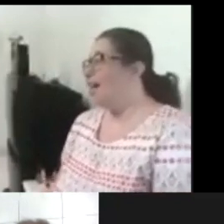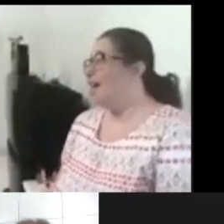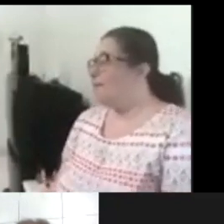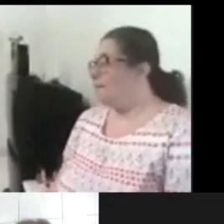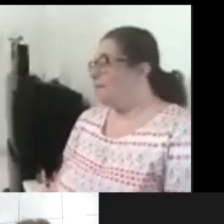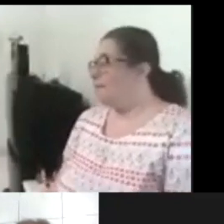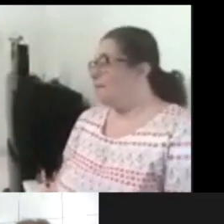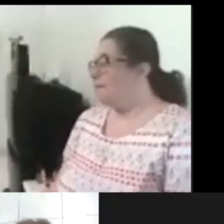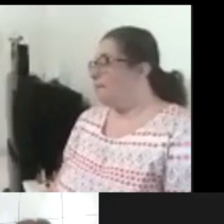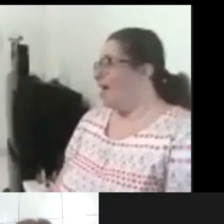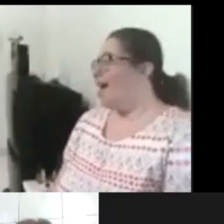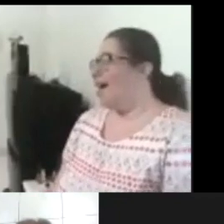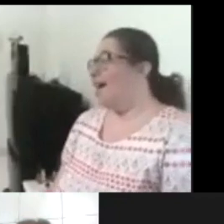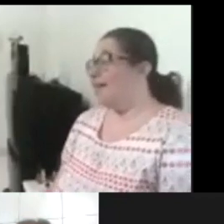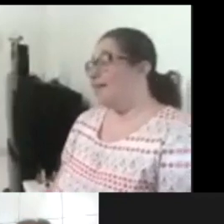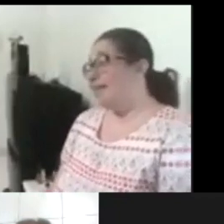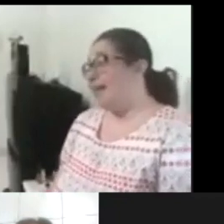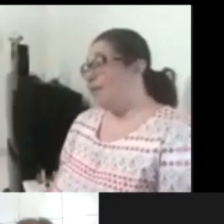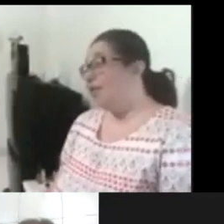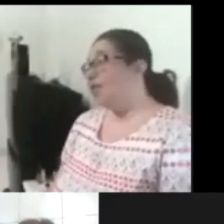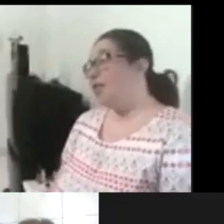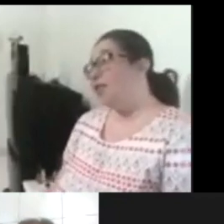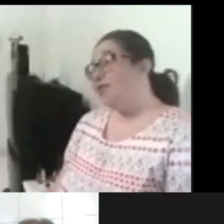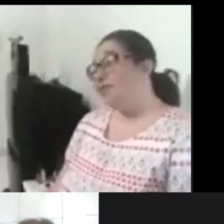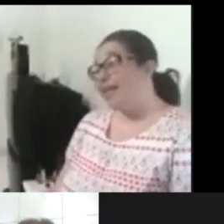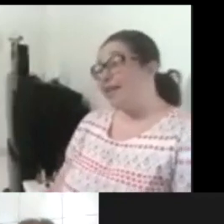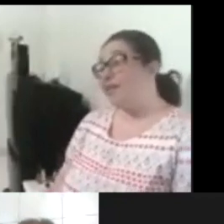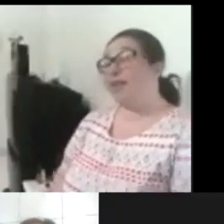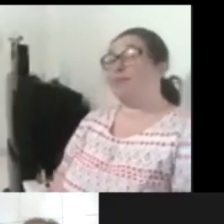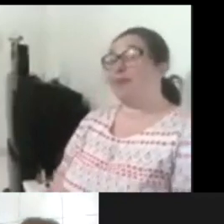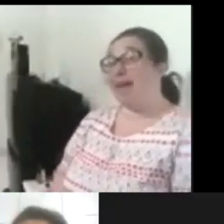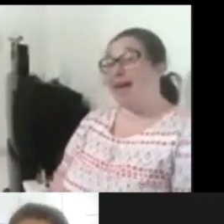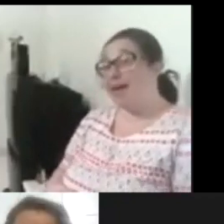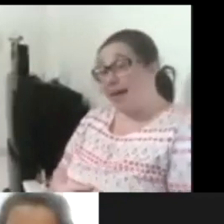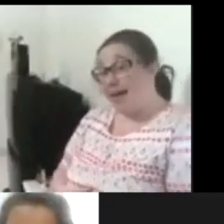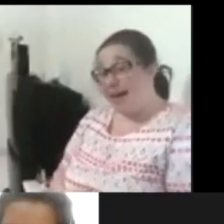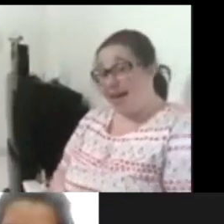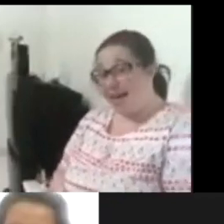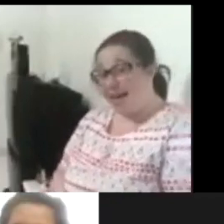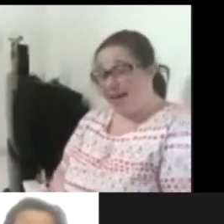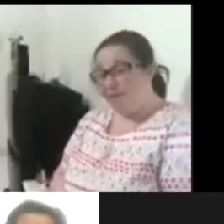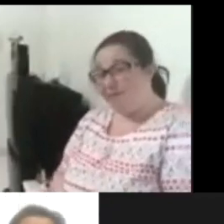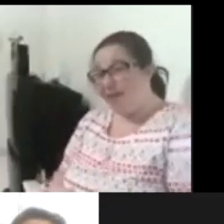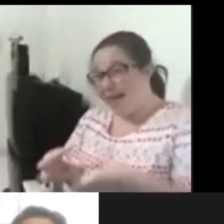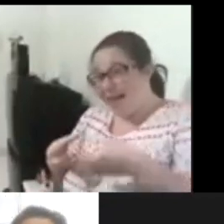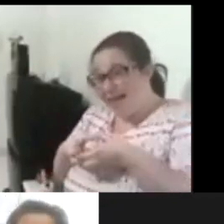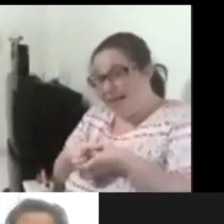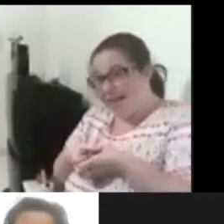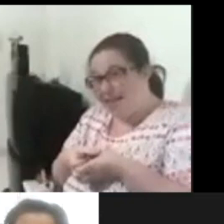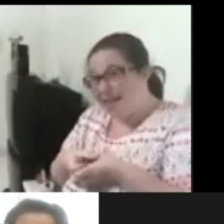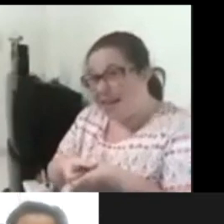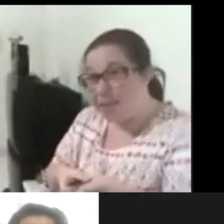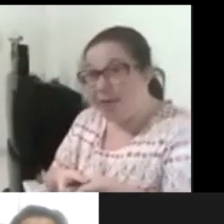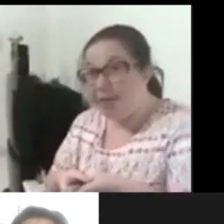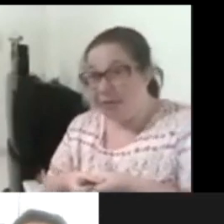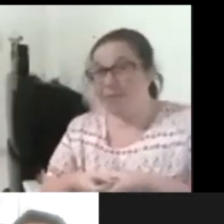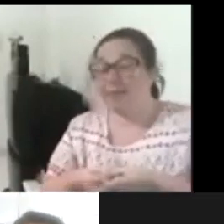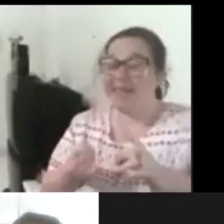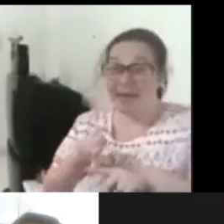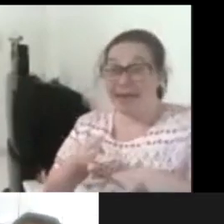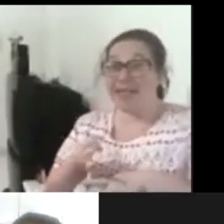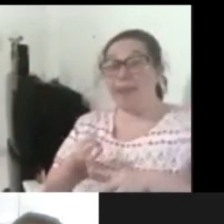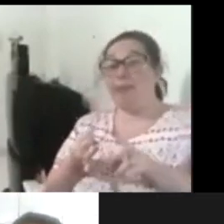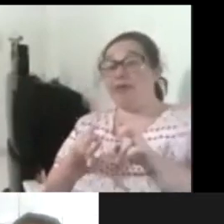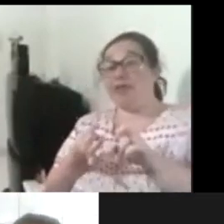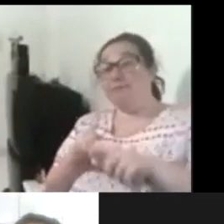Sim. Isso aí, Elivânia, a gente vai falar na próxima aula, tá? Isso é uma coisa muito importante, porque assim, sem isso não